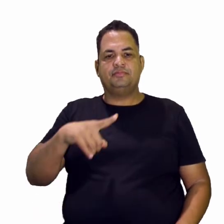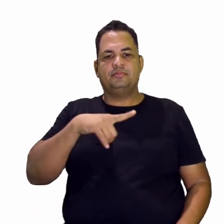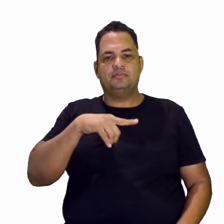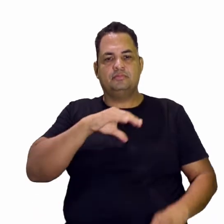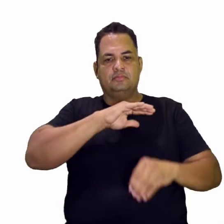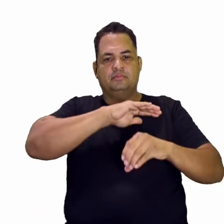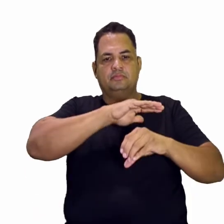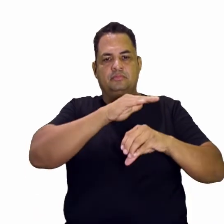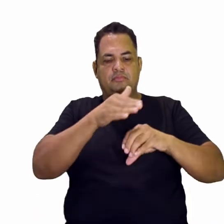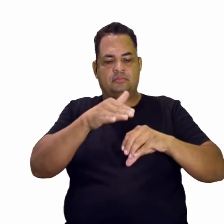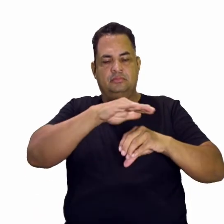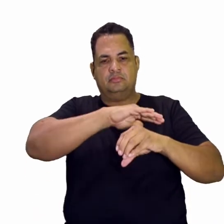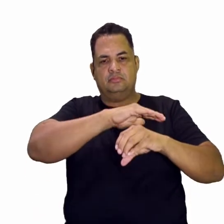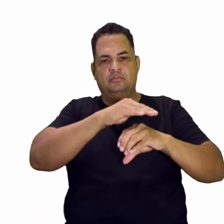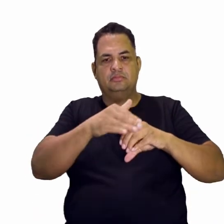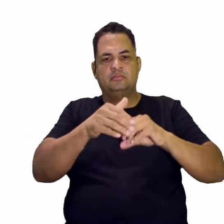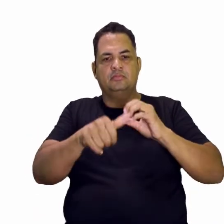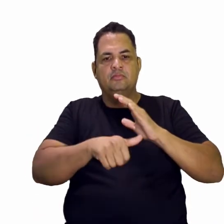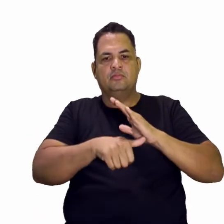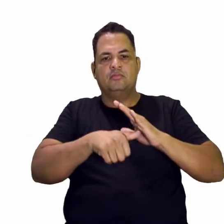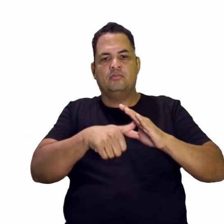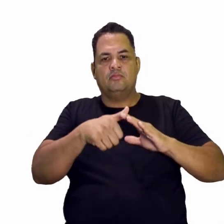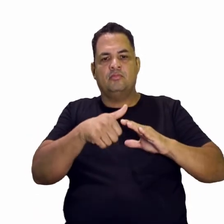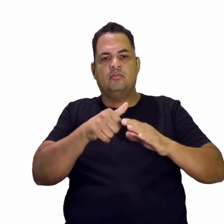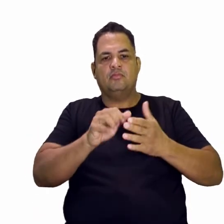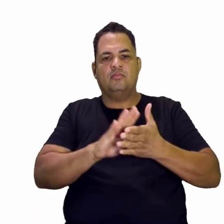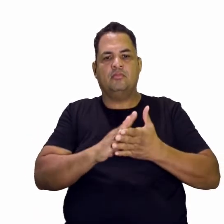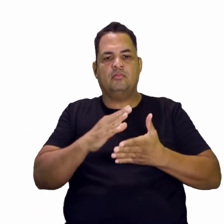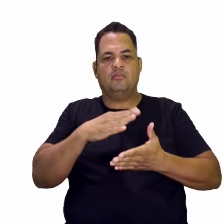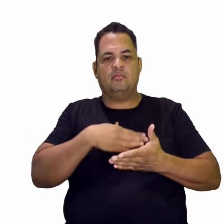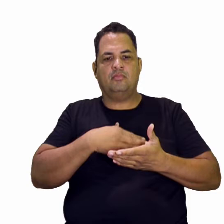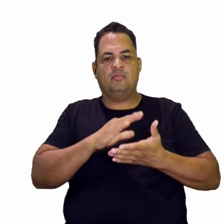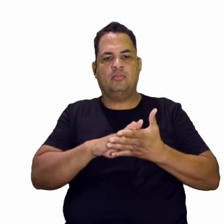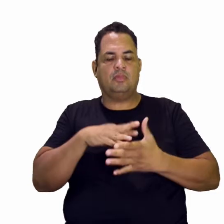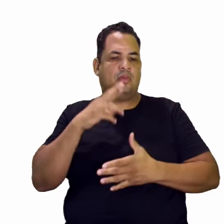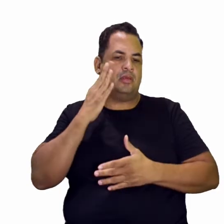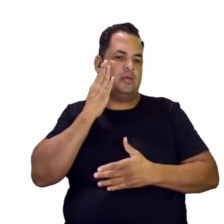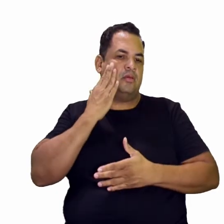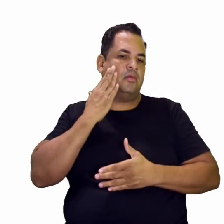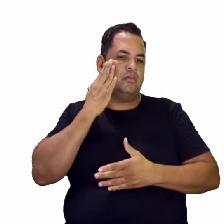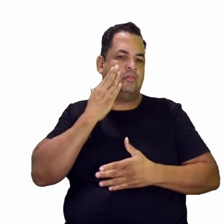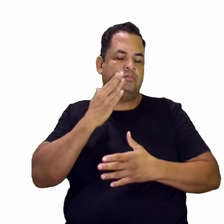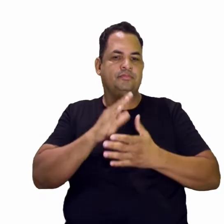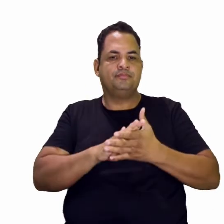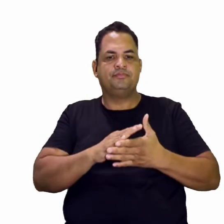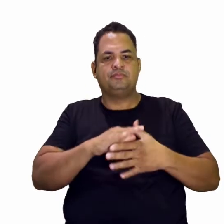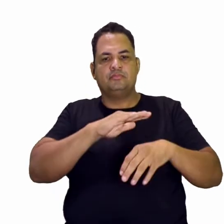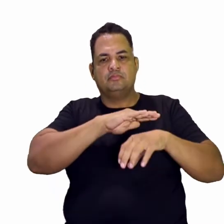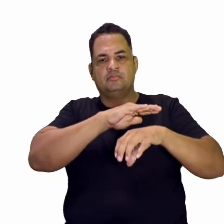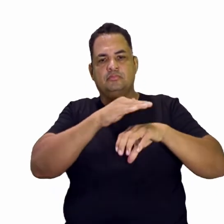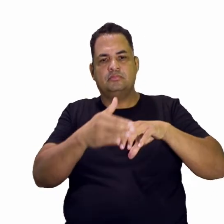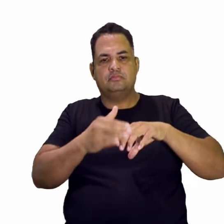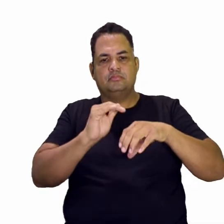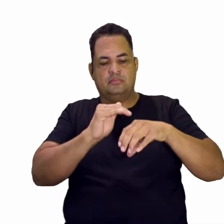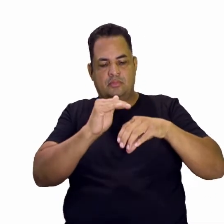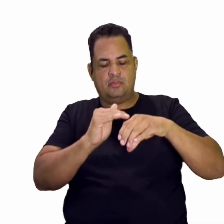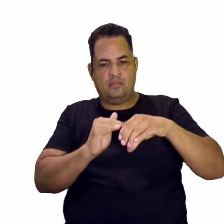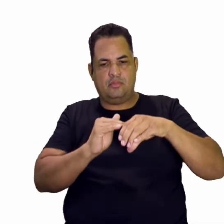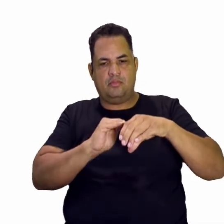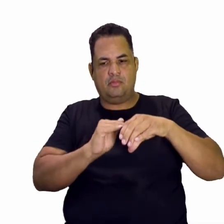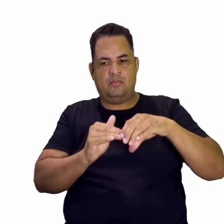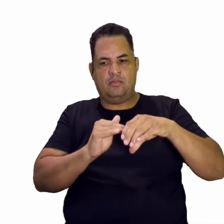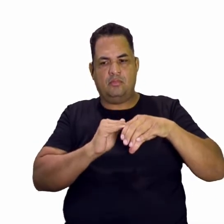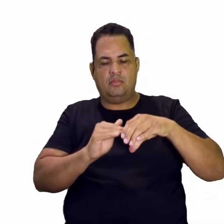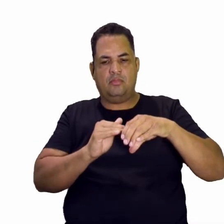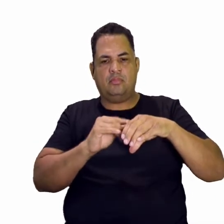a membrana, que é a linha primeira aqui que vai ficar cobrir esse rosinha, tá? Então, você tem a parede celular, tem uma membrana